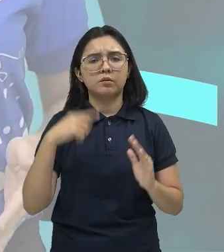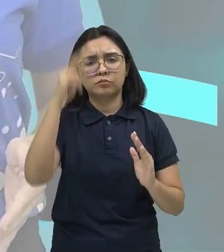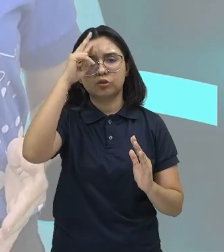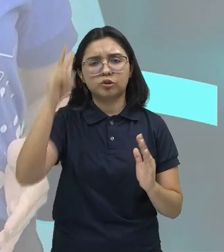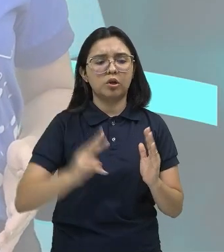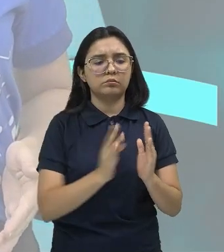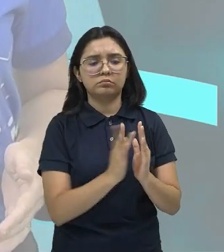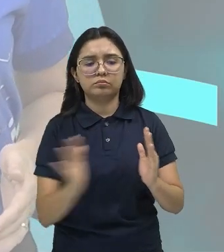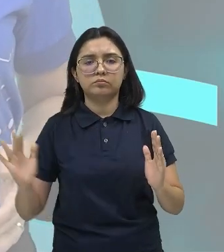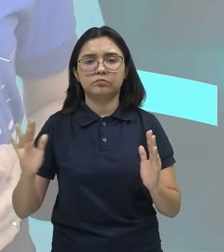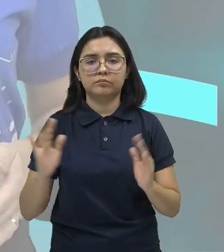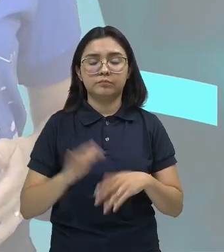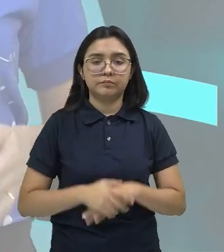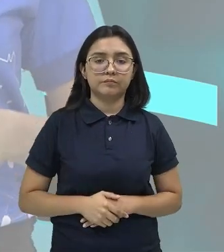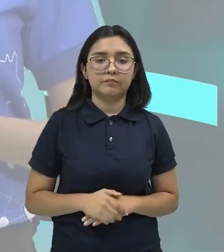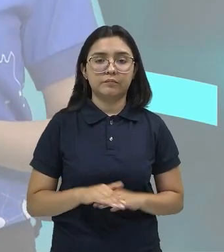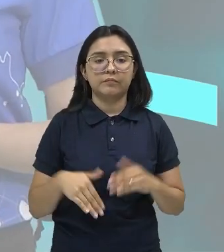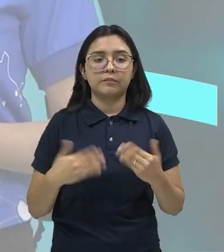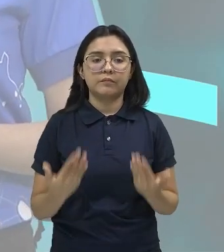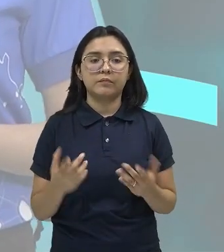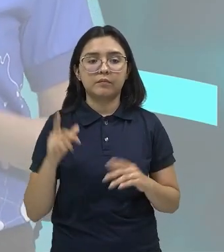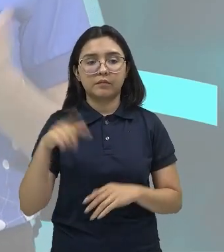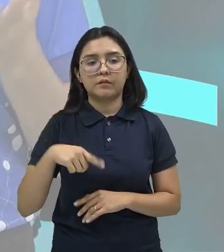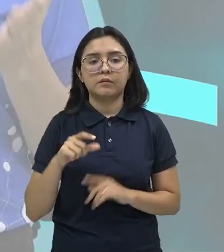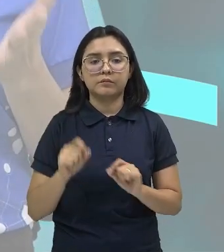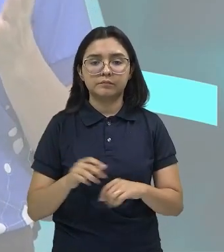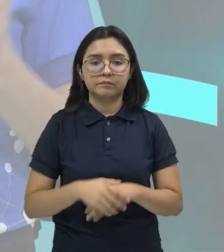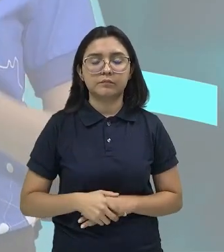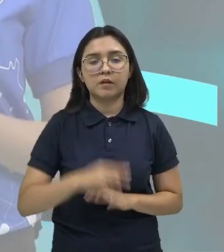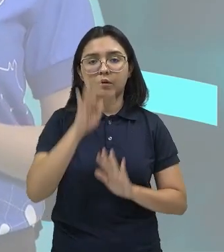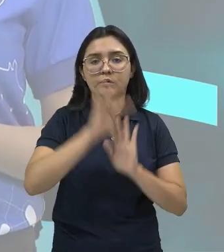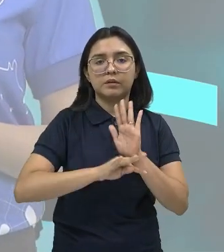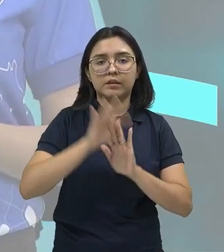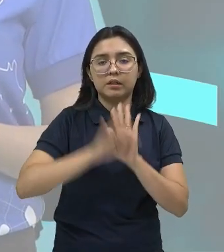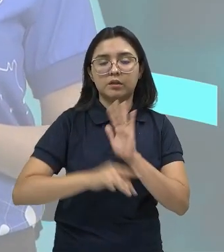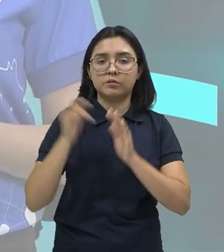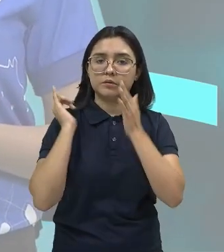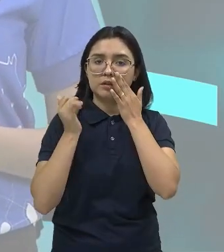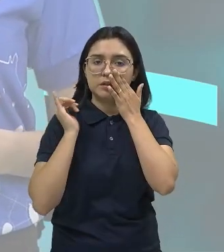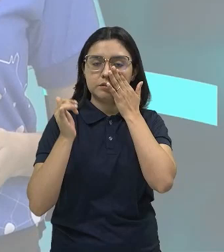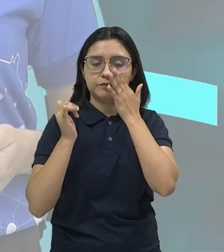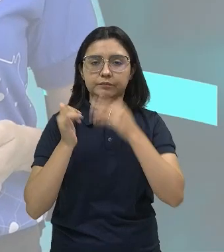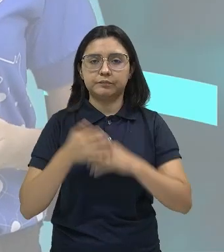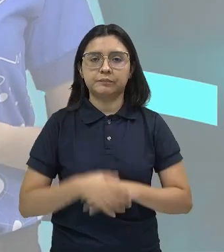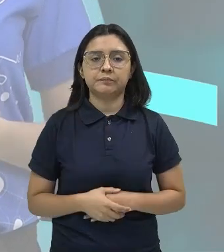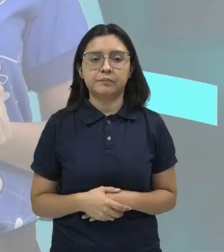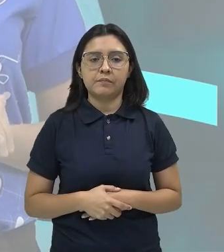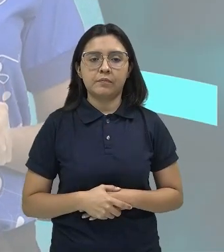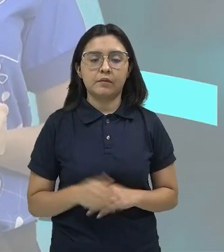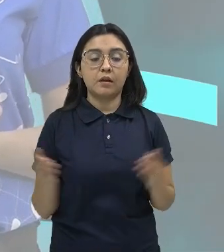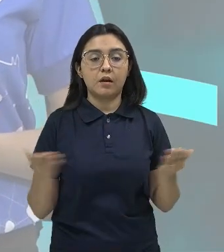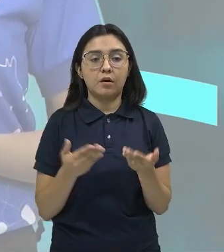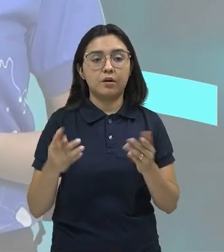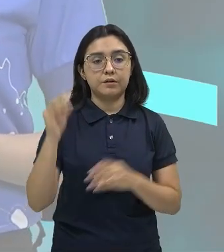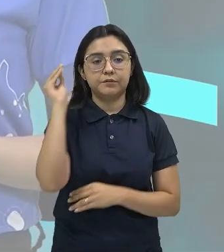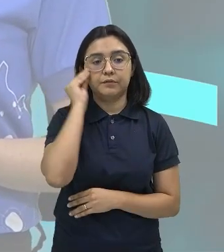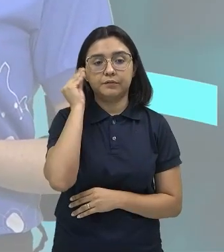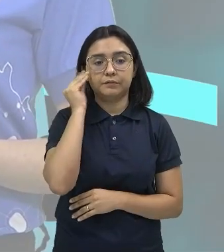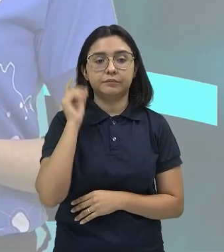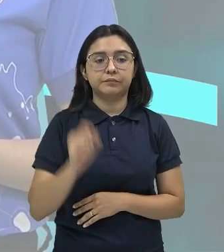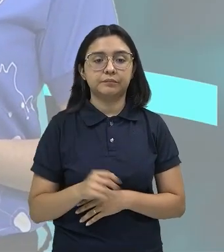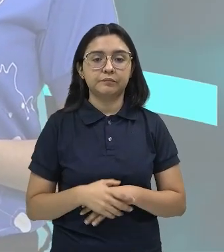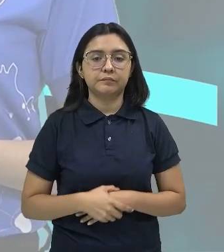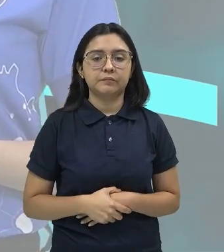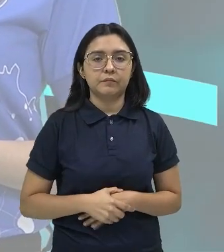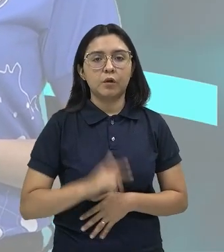Então, esse qual foi? Narrative text. É um texto narrativo. Vamos ver um pouquinho mais agora